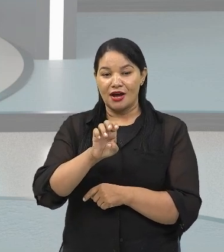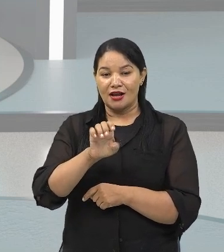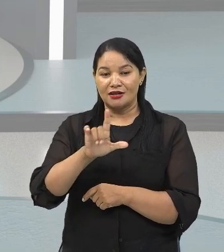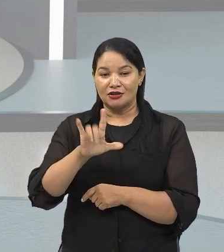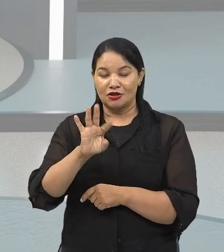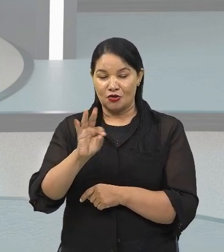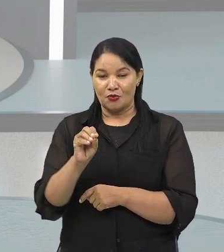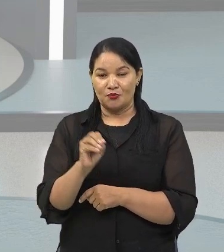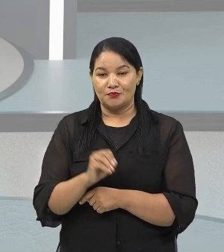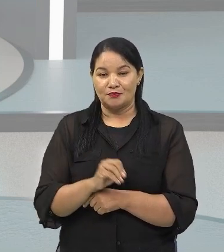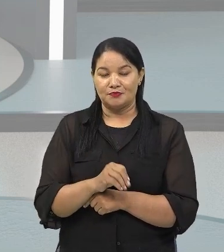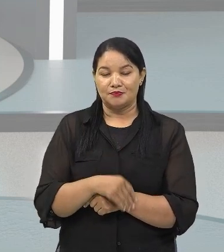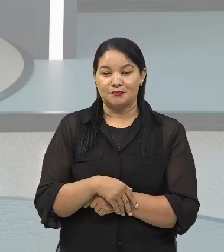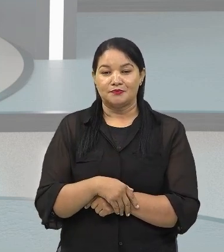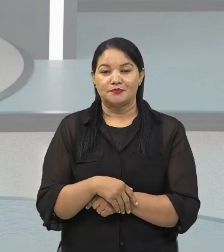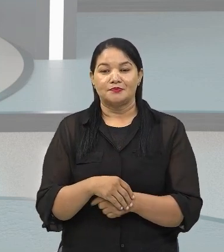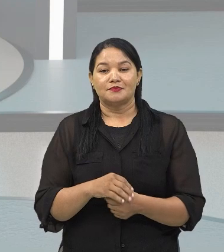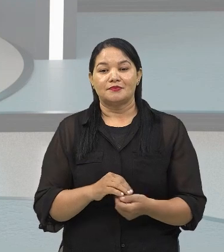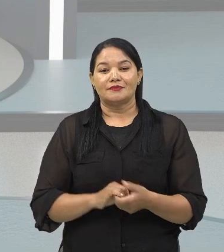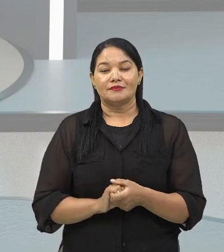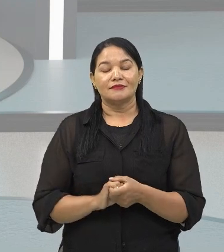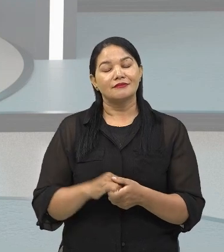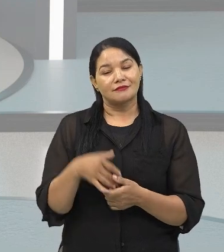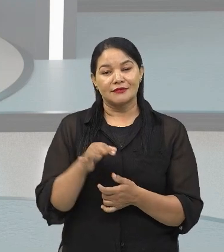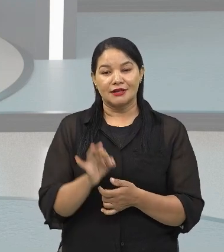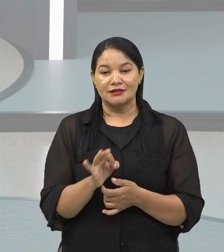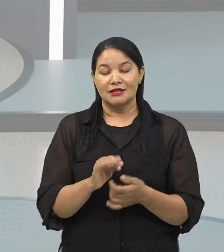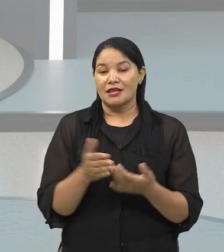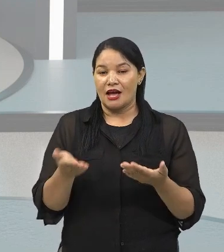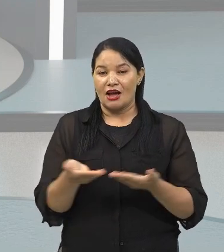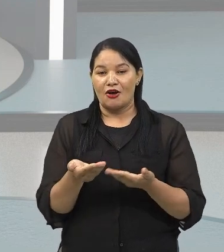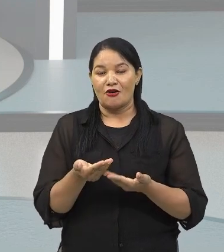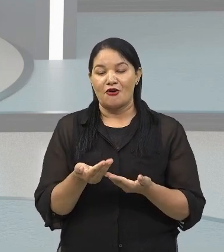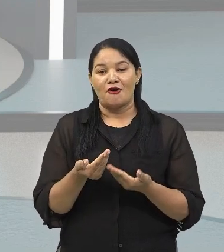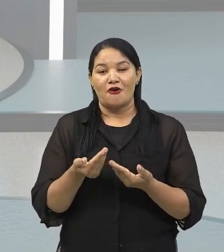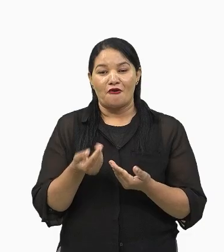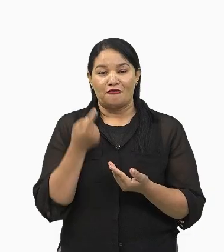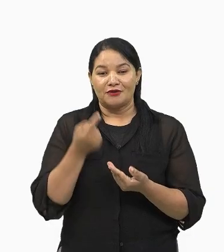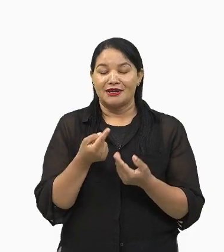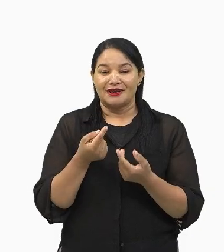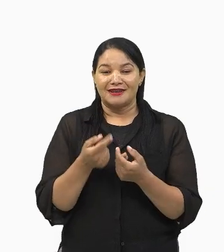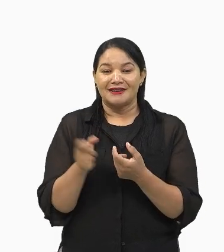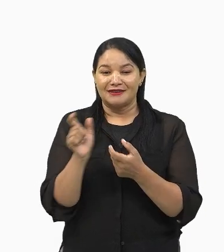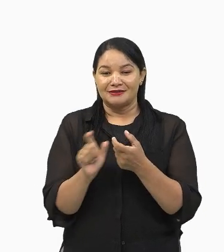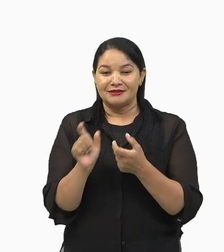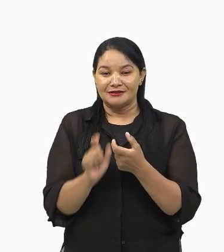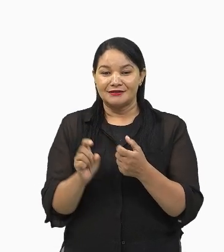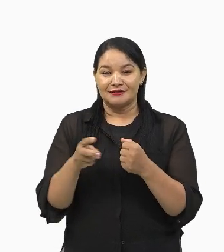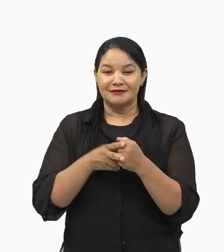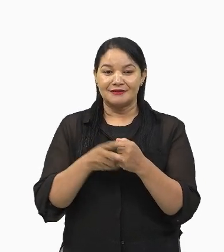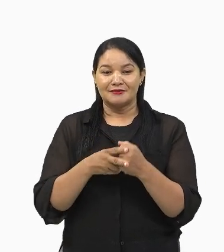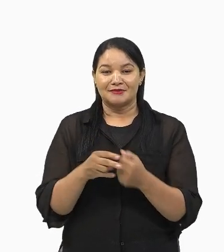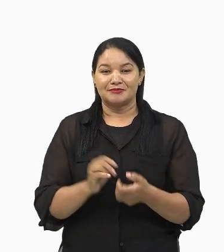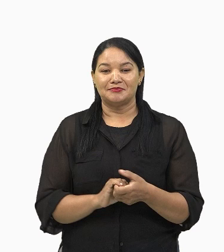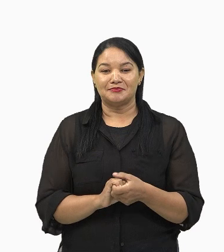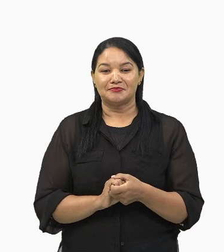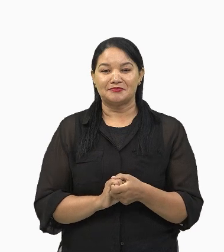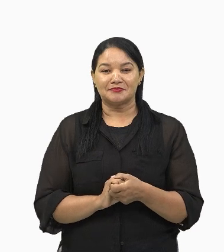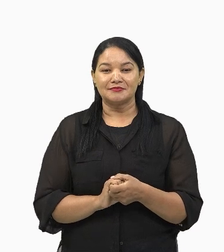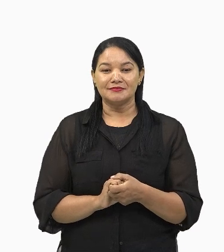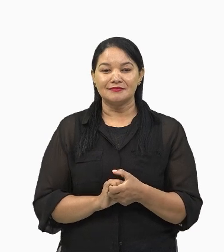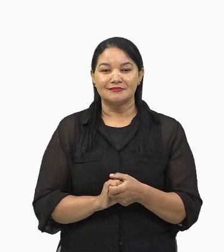particípio, vuelto, é isso aí. Então, agora vamos conjugar verbos. Vamos conjugar o